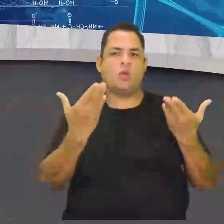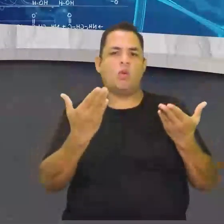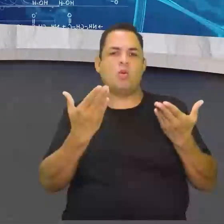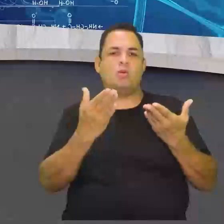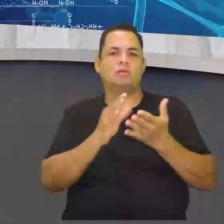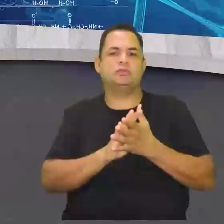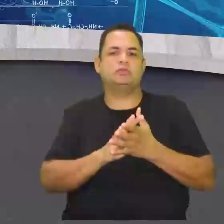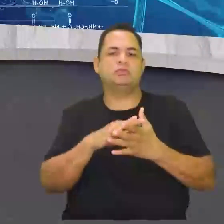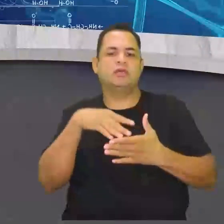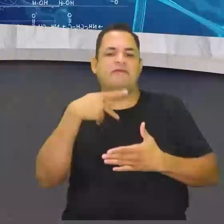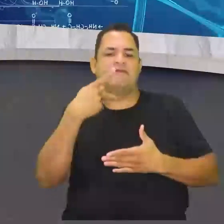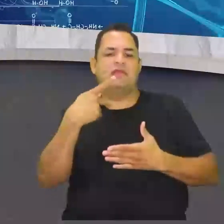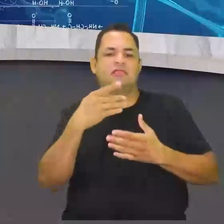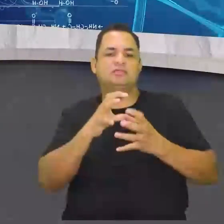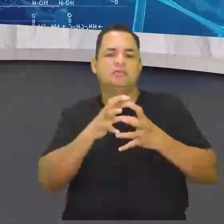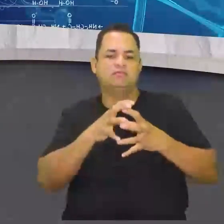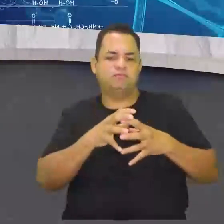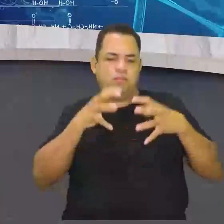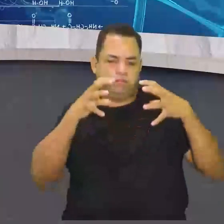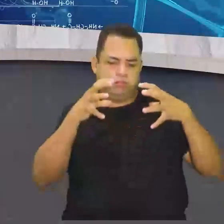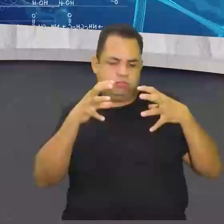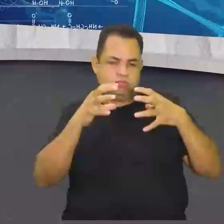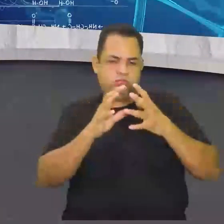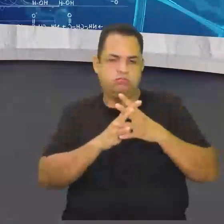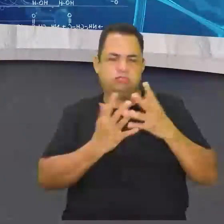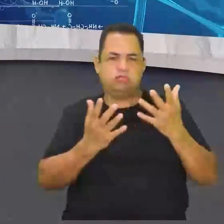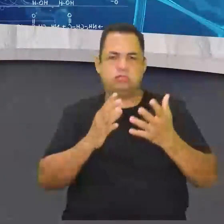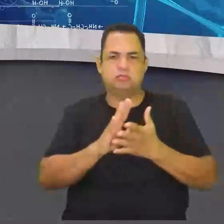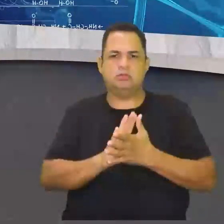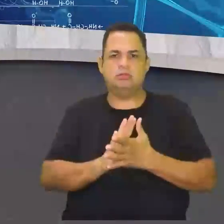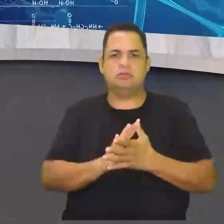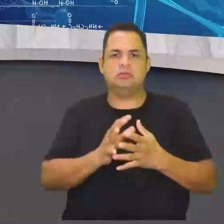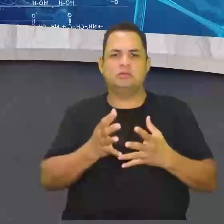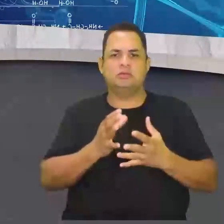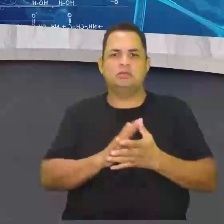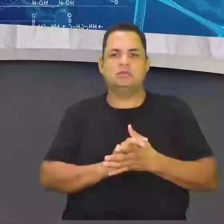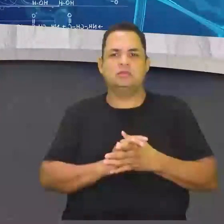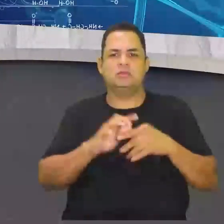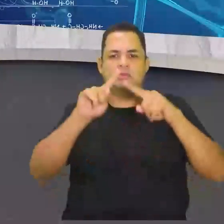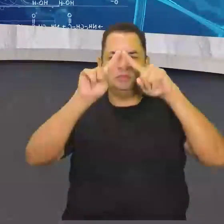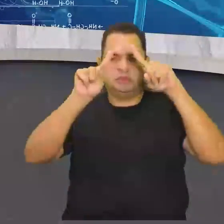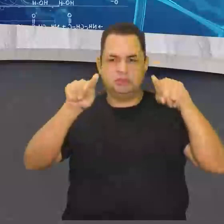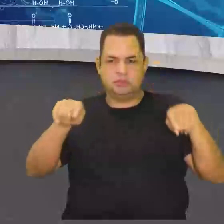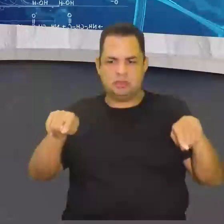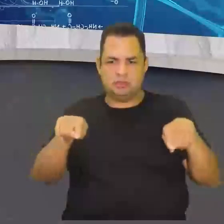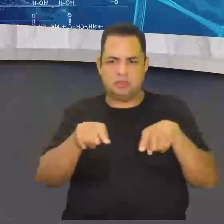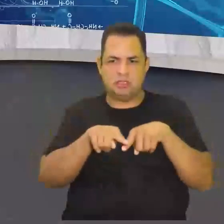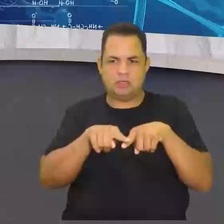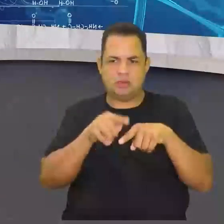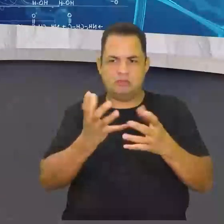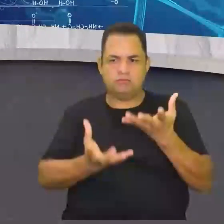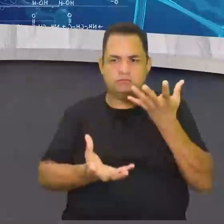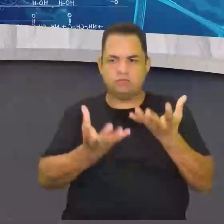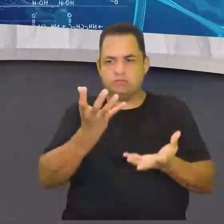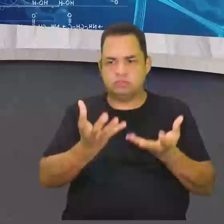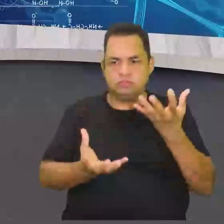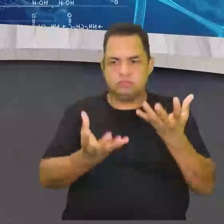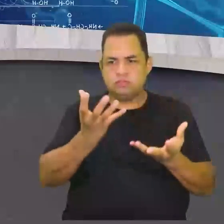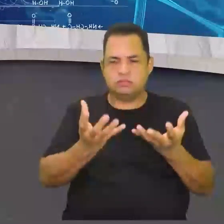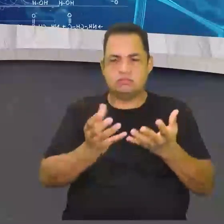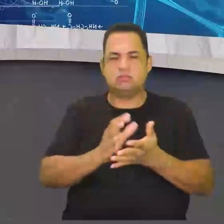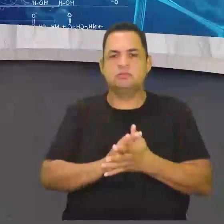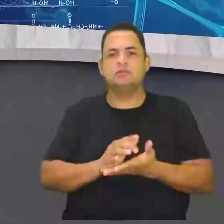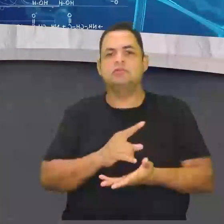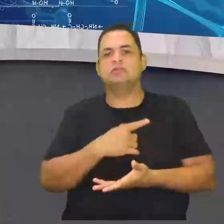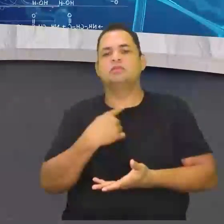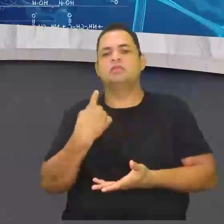de combustão. Nós temos o conhecido triângulo do fogo, ou seja,